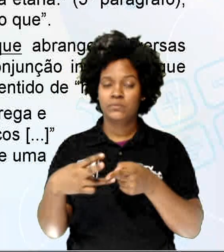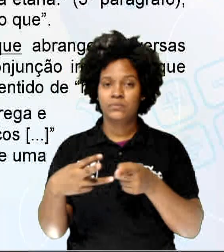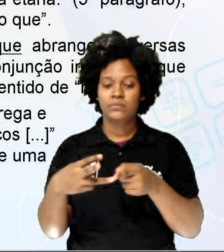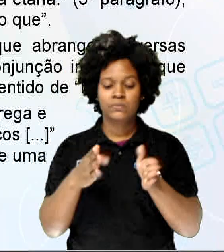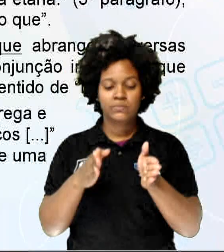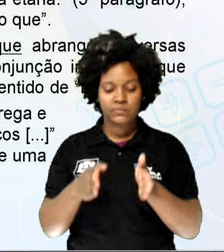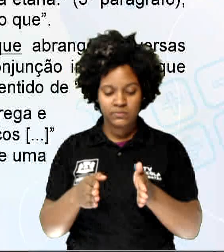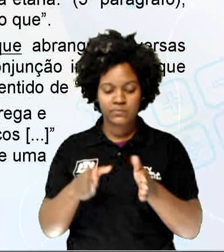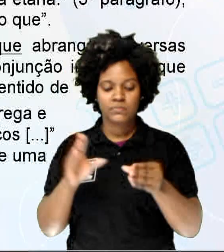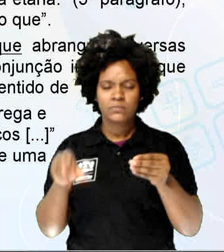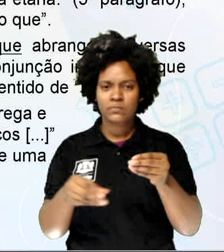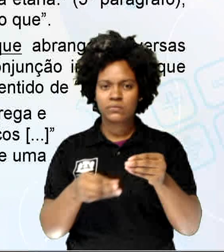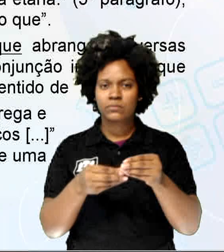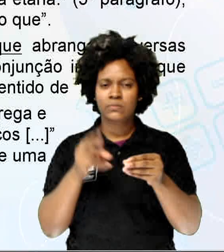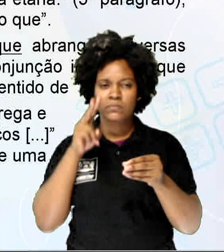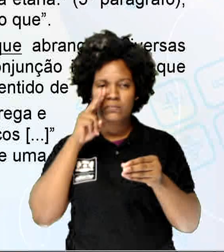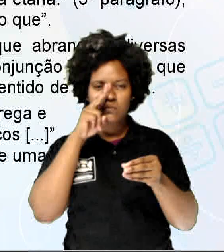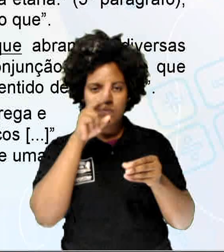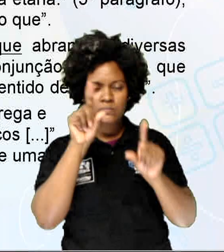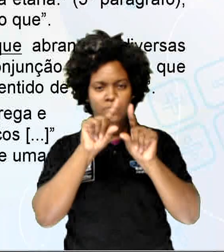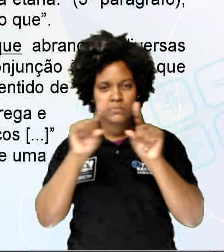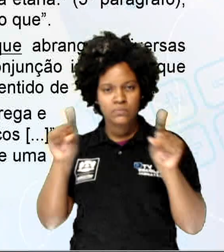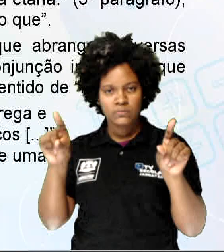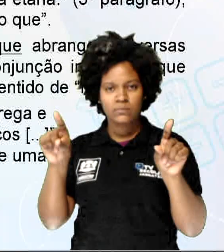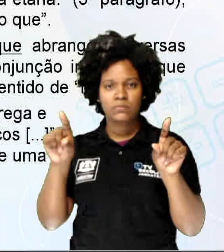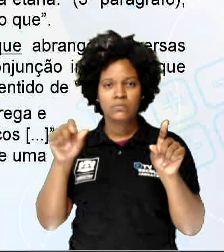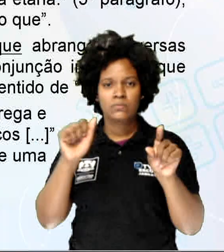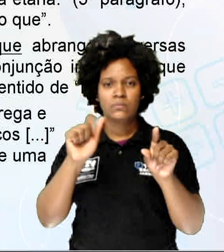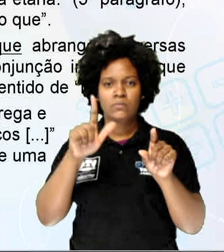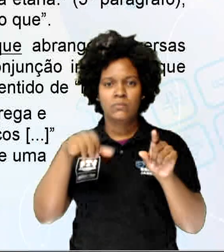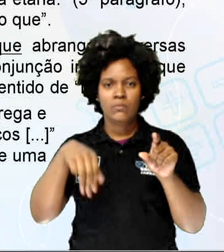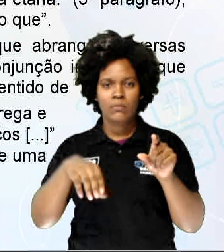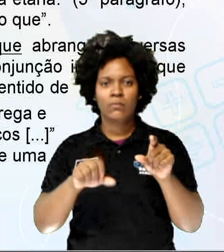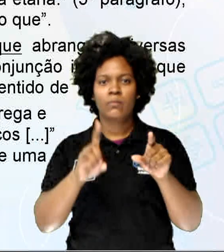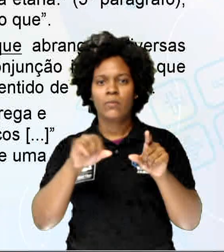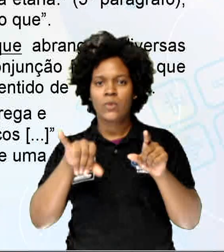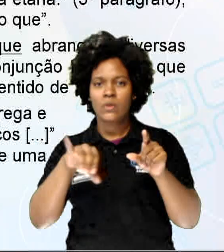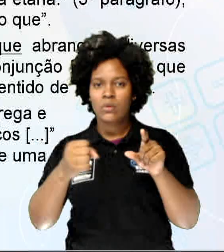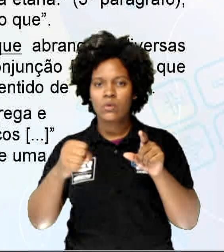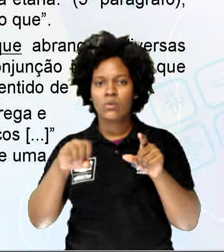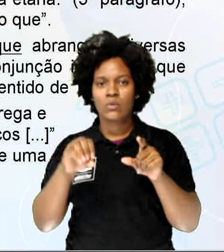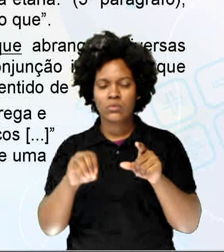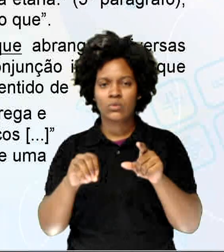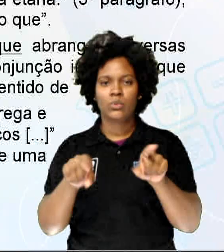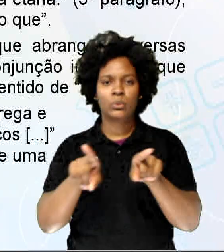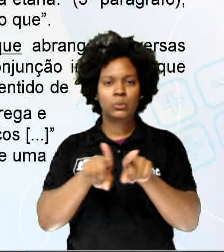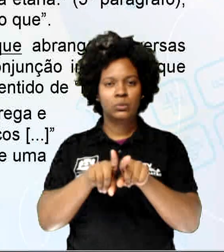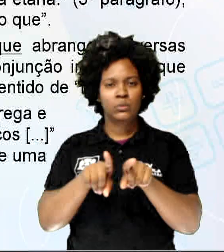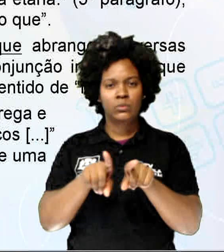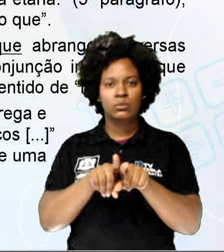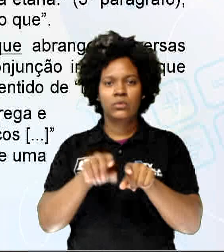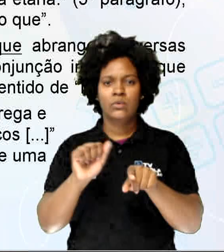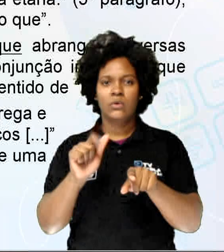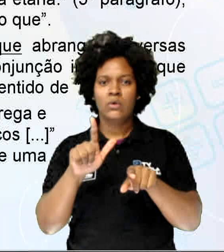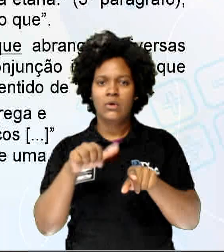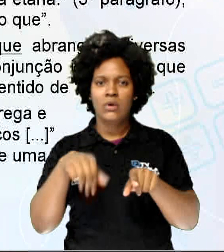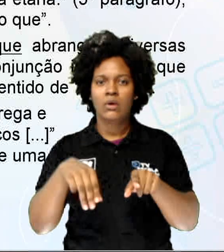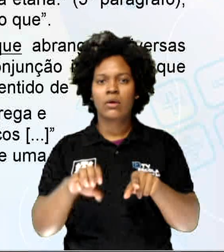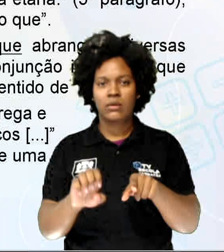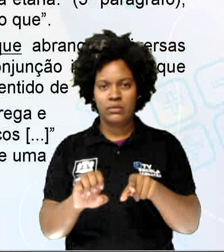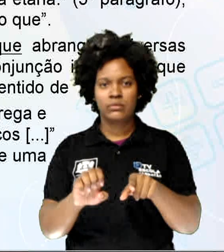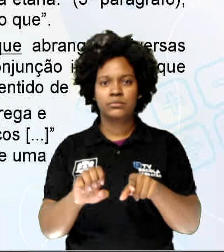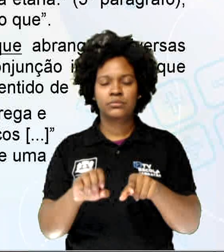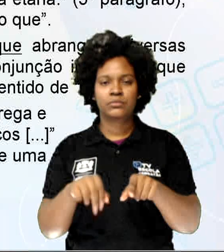Os conectivos em destaque são eles, além disso, também, além, veiculam claramente uma